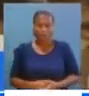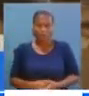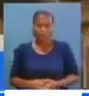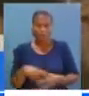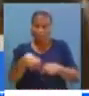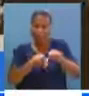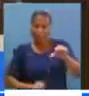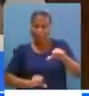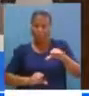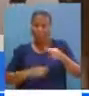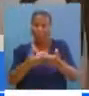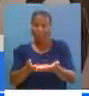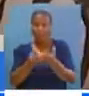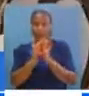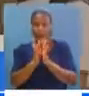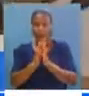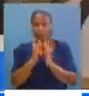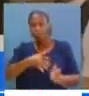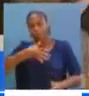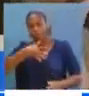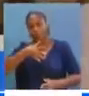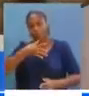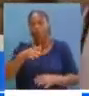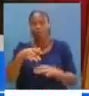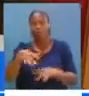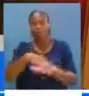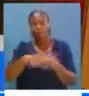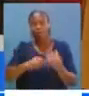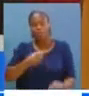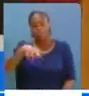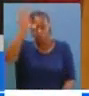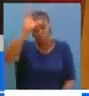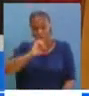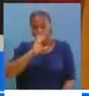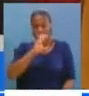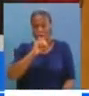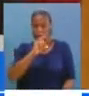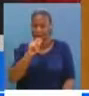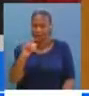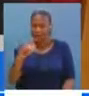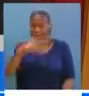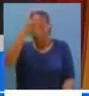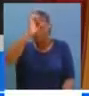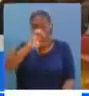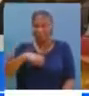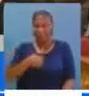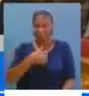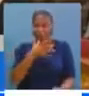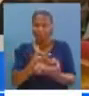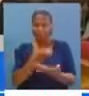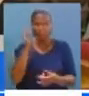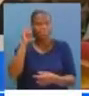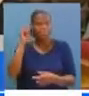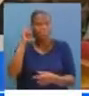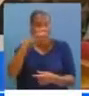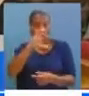Entrega de diplomas e oração de sapiência ministrada por Correia e Silva. O primeiro-ministro cabo-verdiano realçou a importância